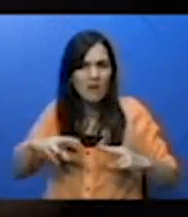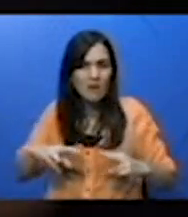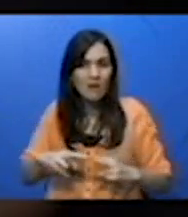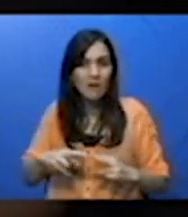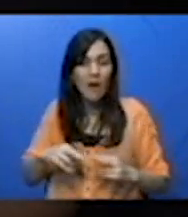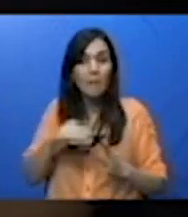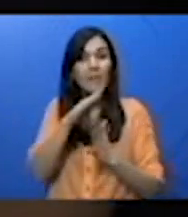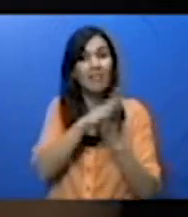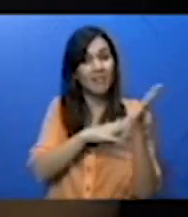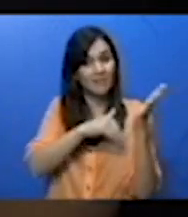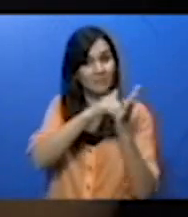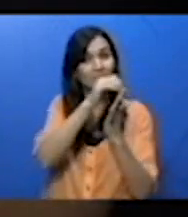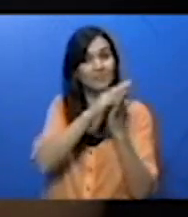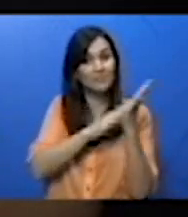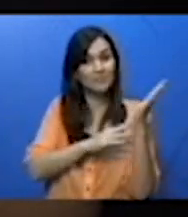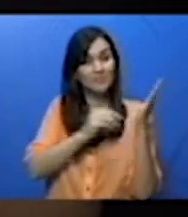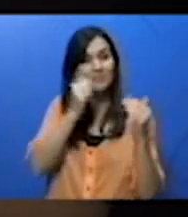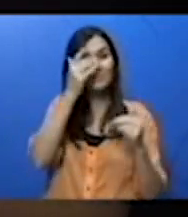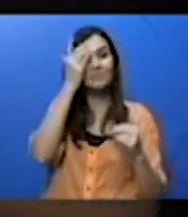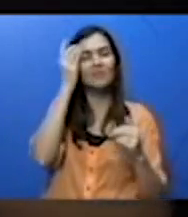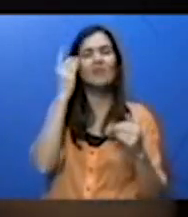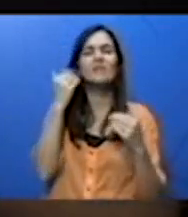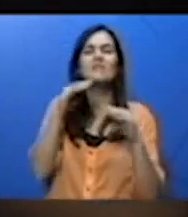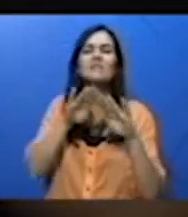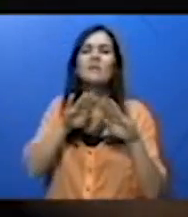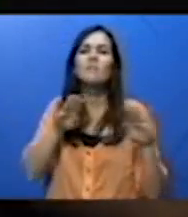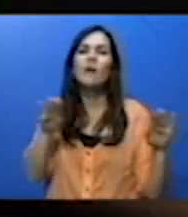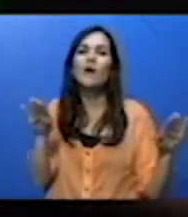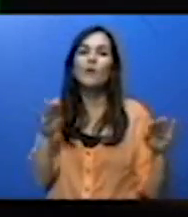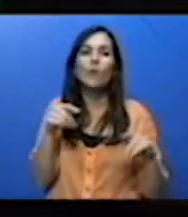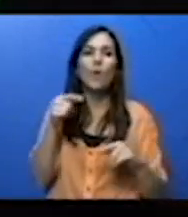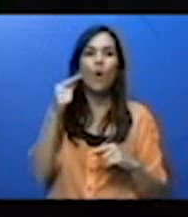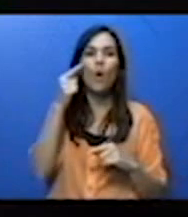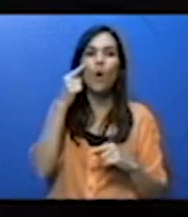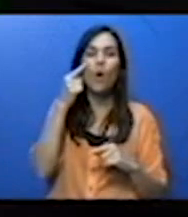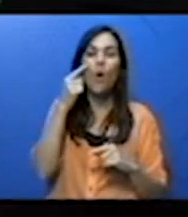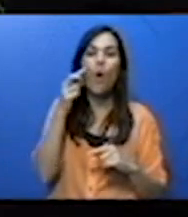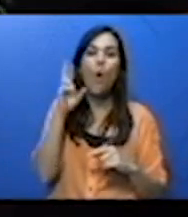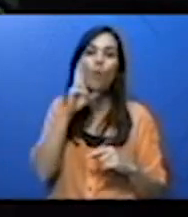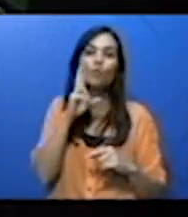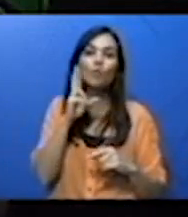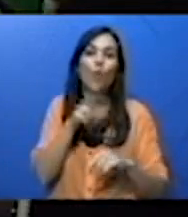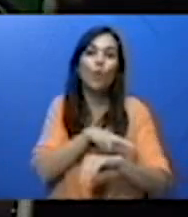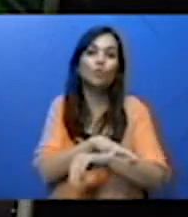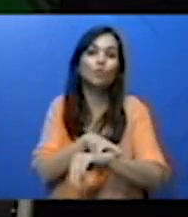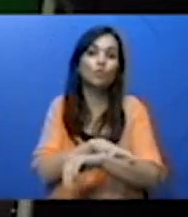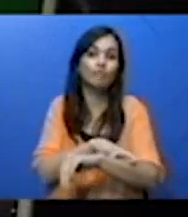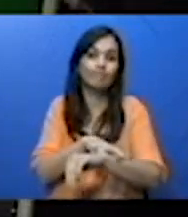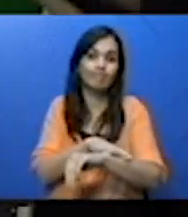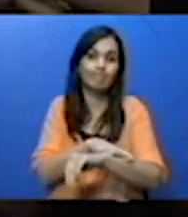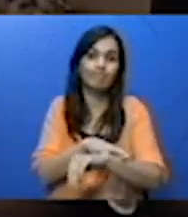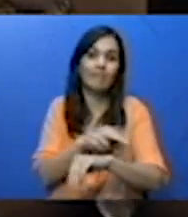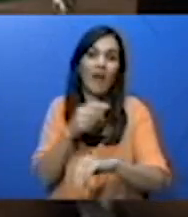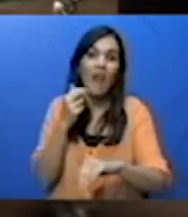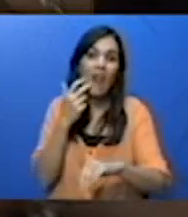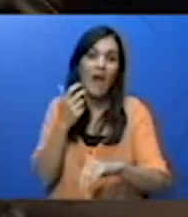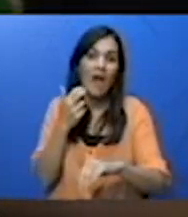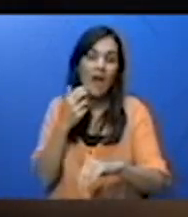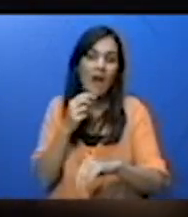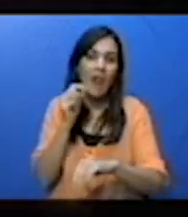pintar. Nós separamos aqui o lápis roxo, tá? Mas se você quiser pintar de outra cor,